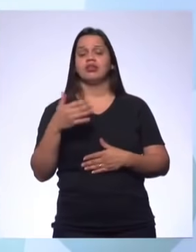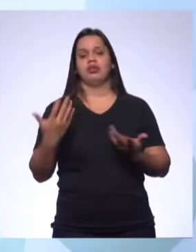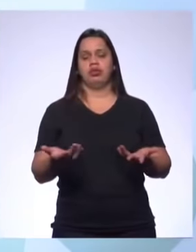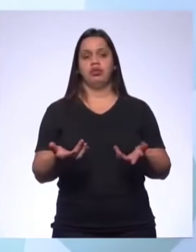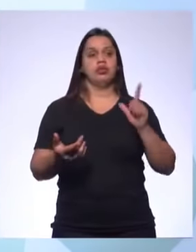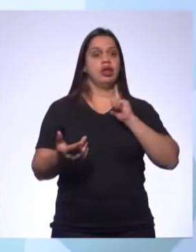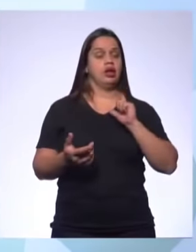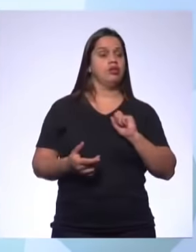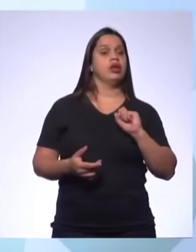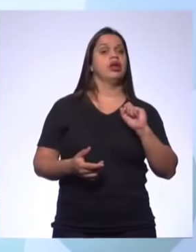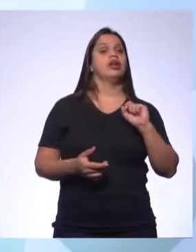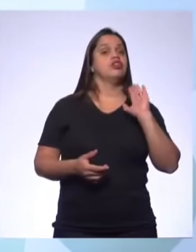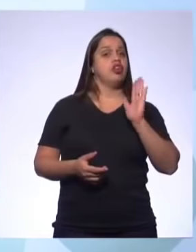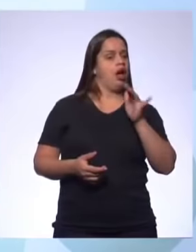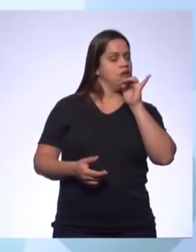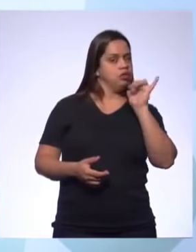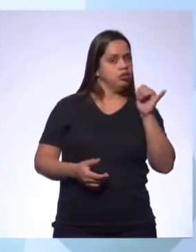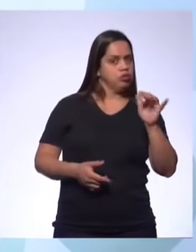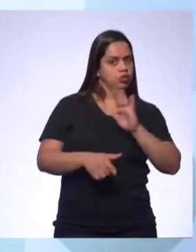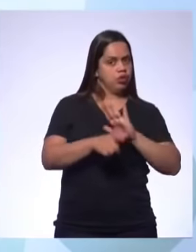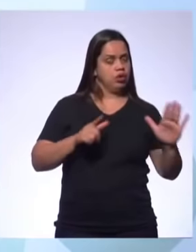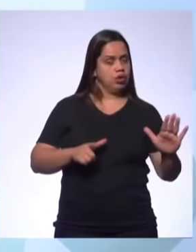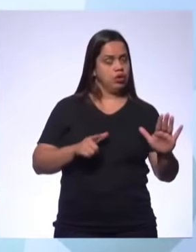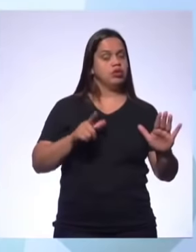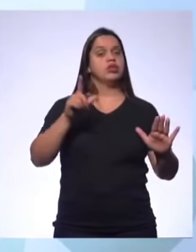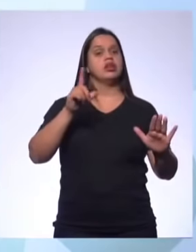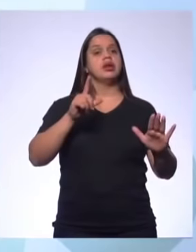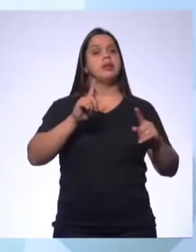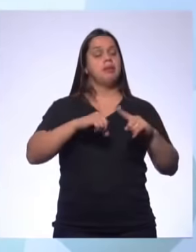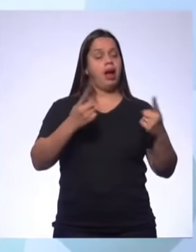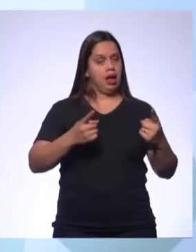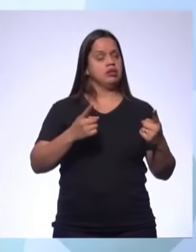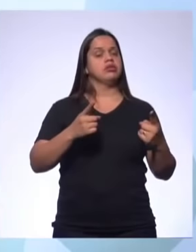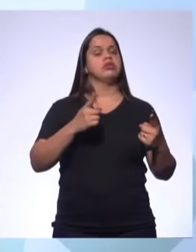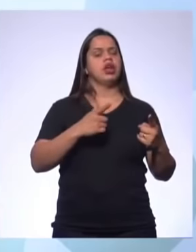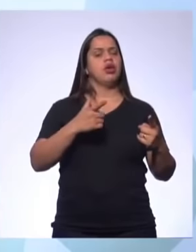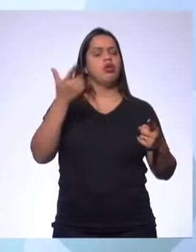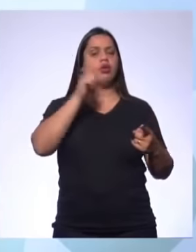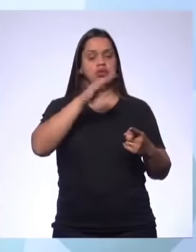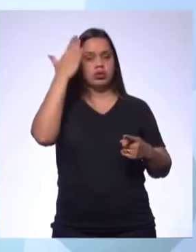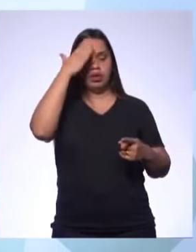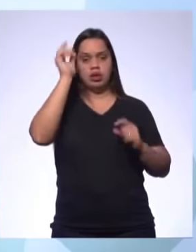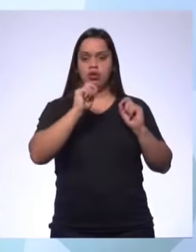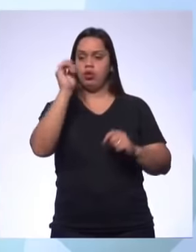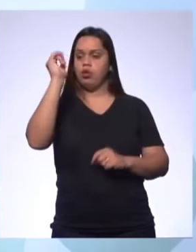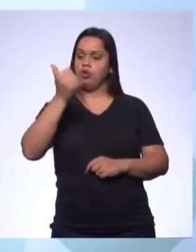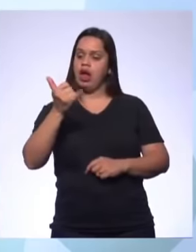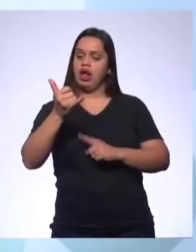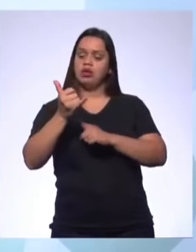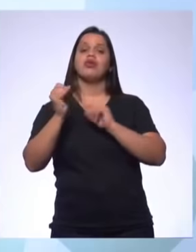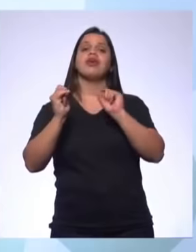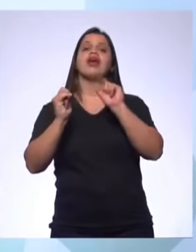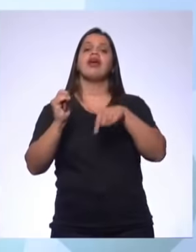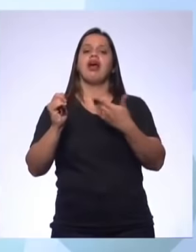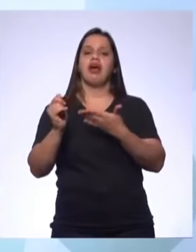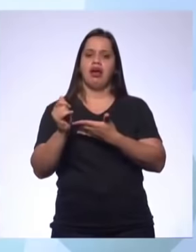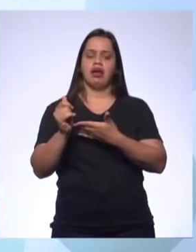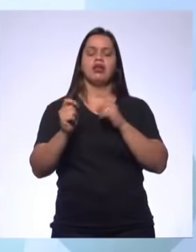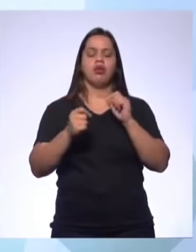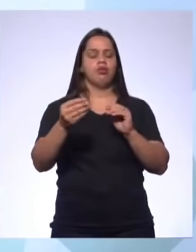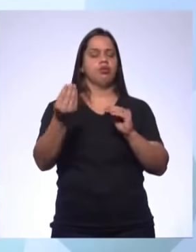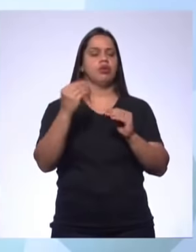ali um discurso que está prevalecendo e acima desse discurso eu consigo entender também qual é esse narrador. Então, coloca para a pro aí,